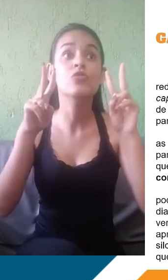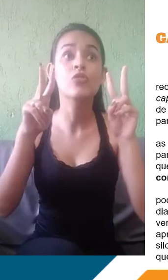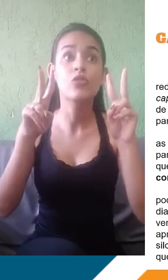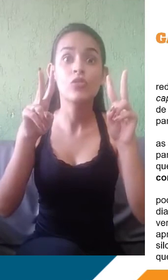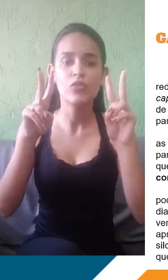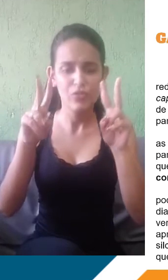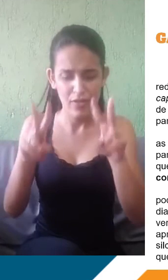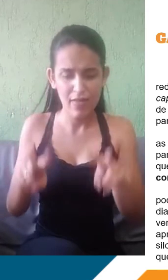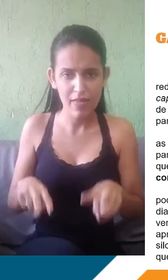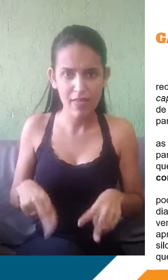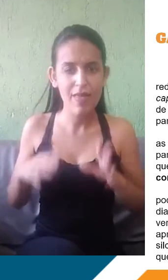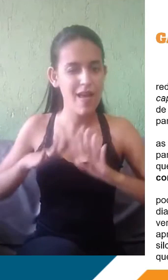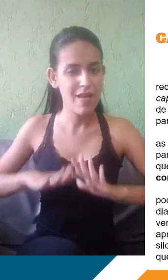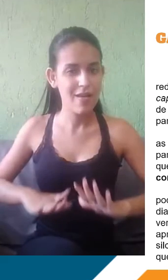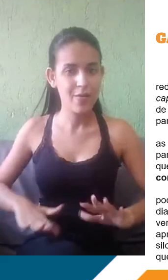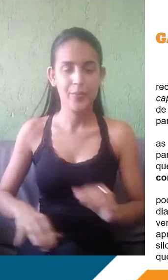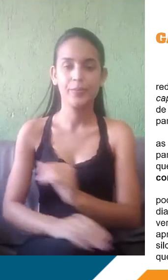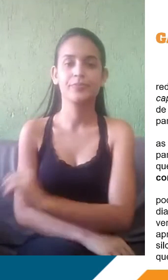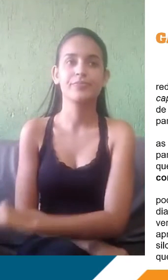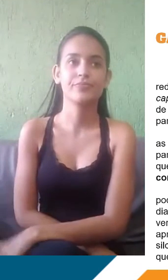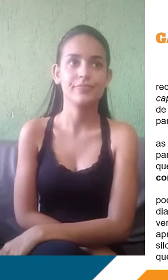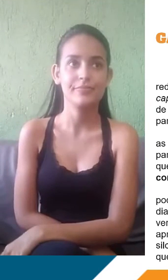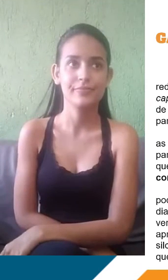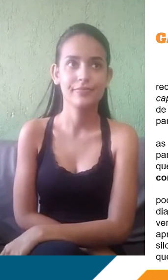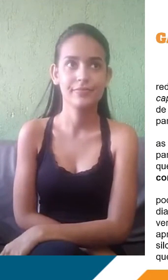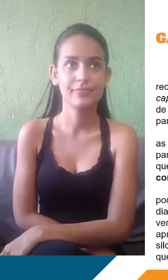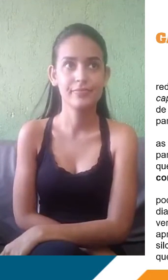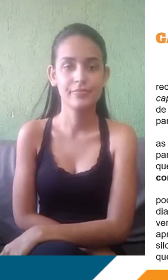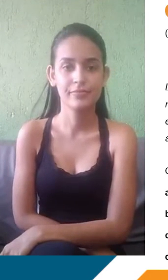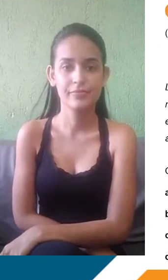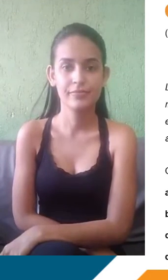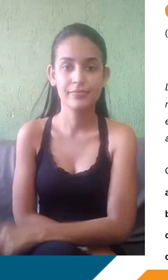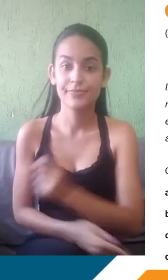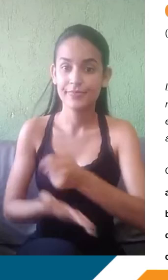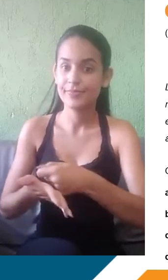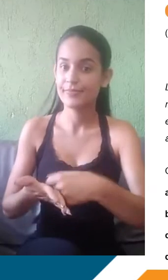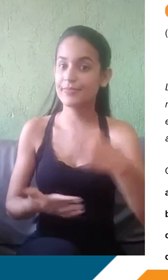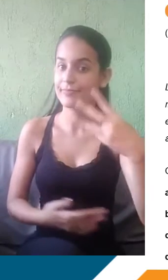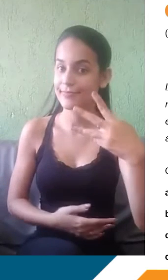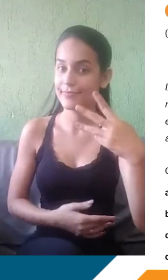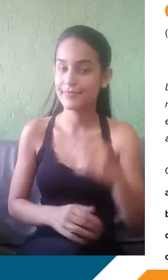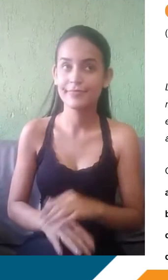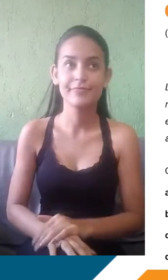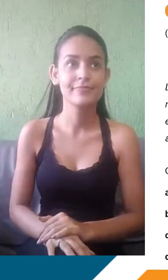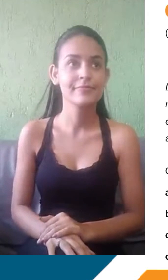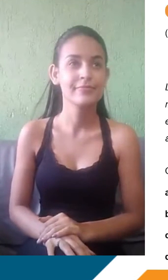PDF, disponibilizado pelas mídias sociais do seu polo ou pelo CIS-PVS. Questão